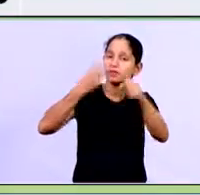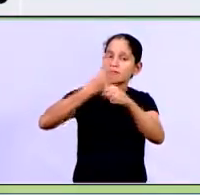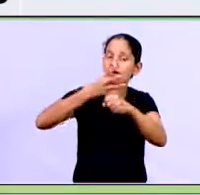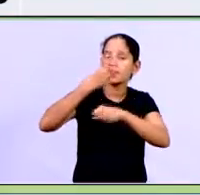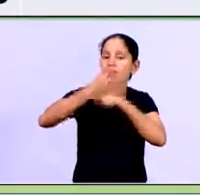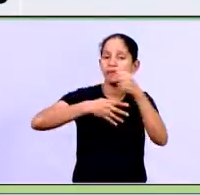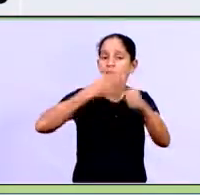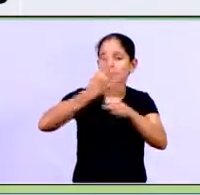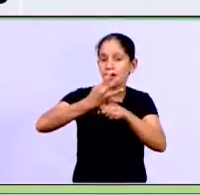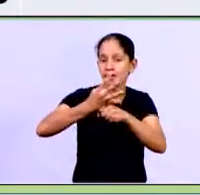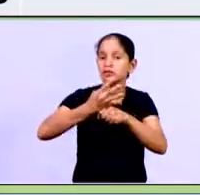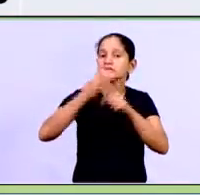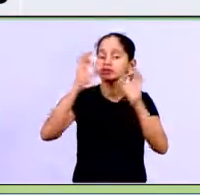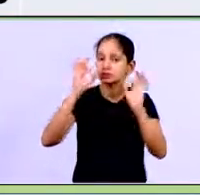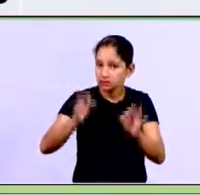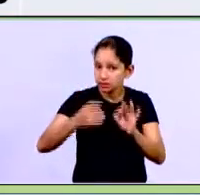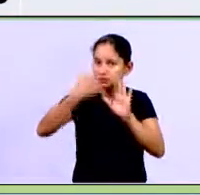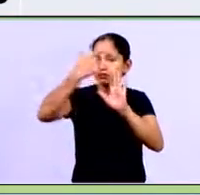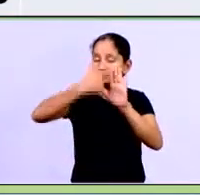R$